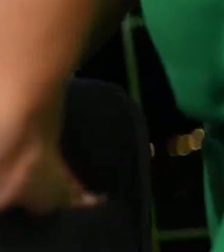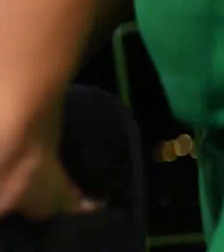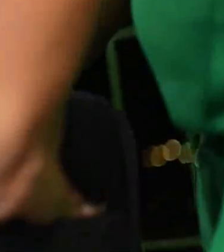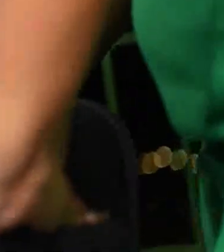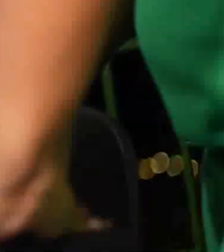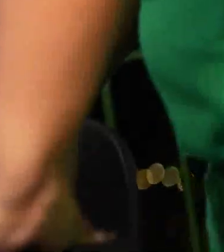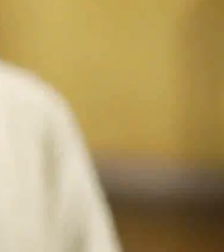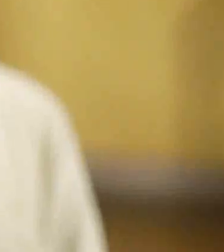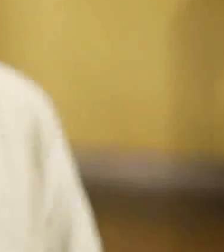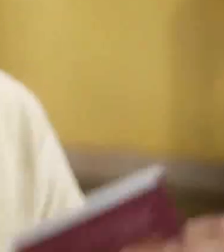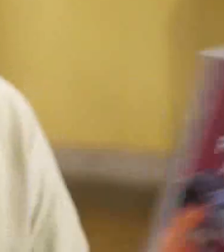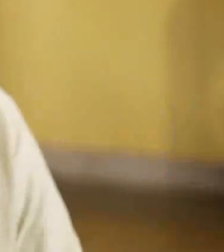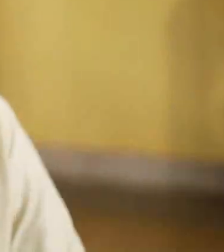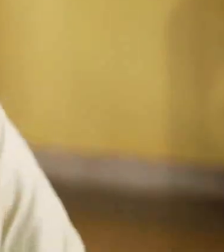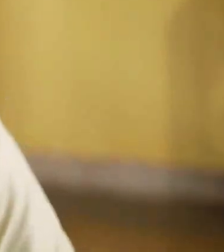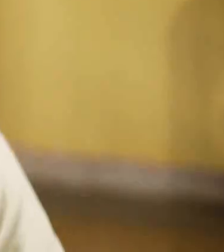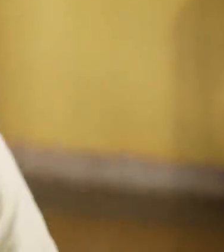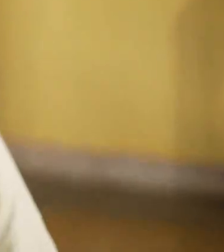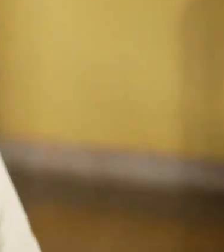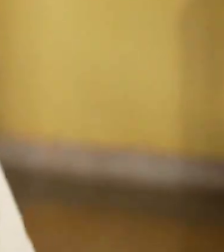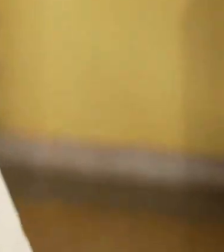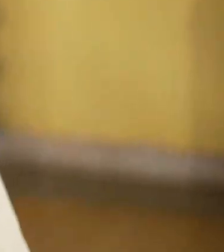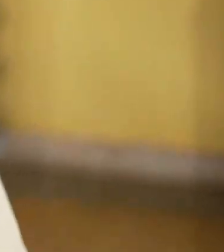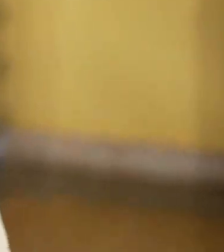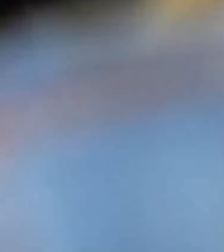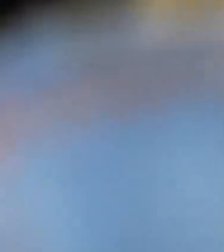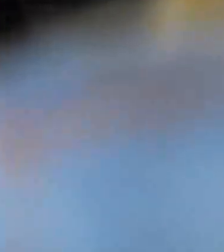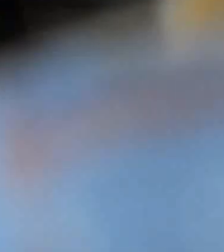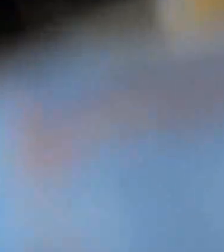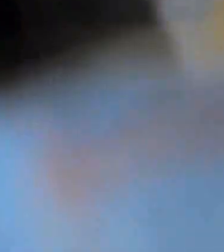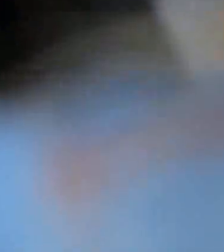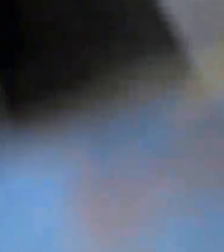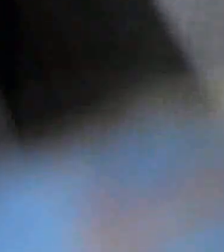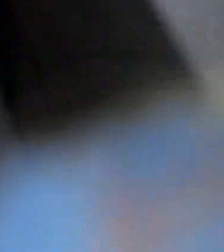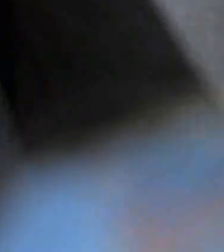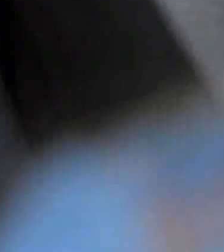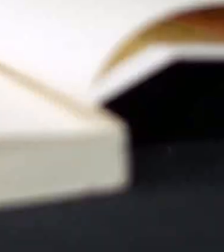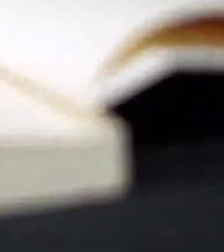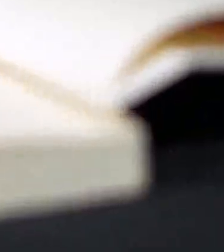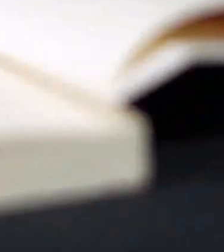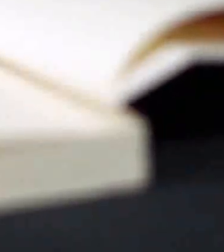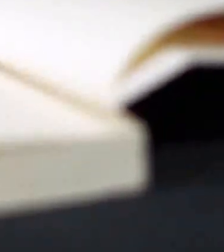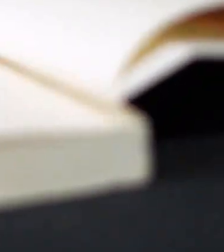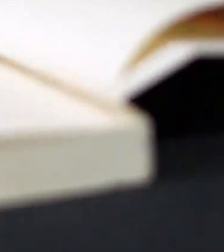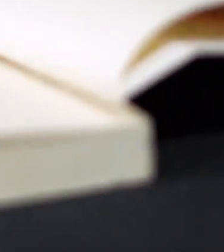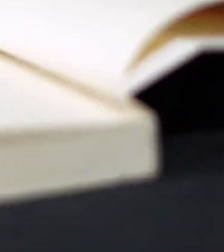Renato tira fotos com diversas pessoas, autografa o livro e sorri.